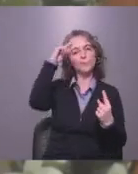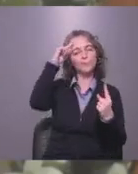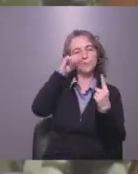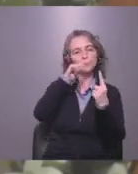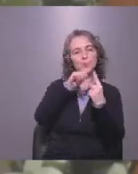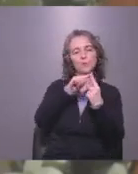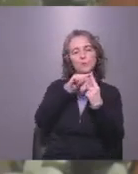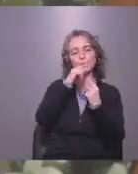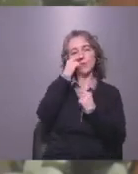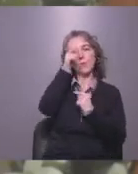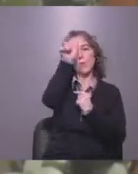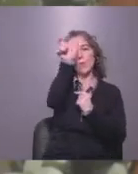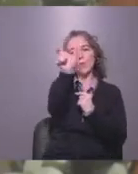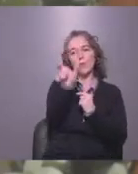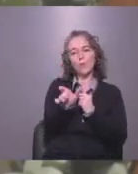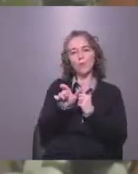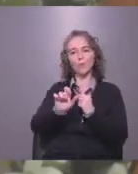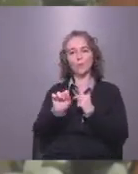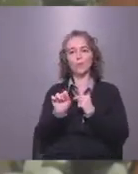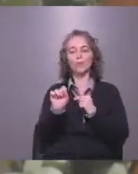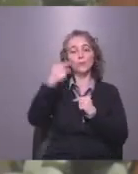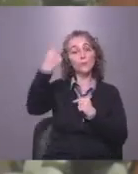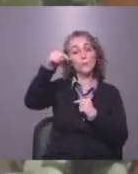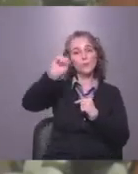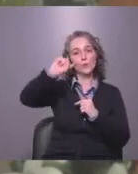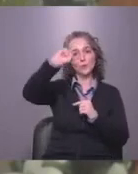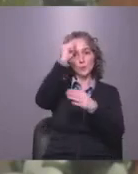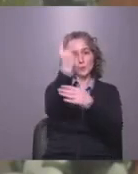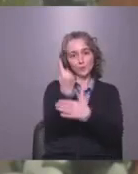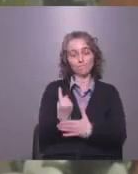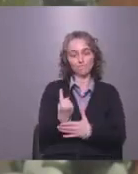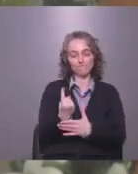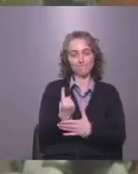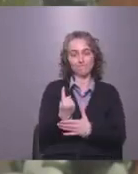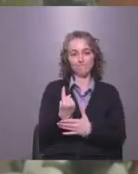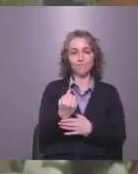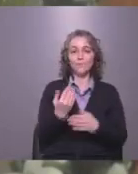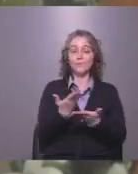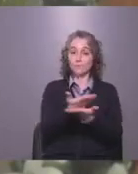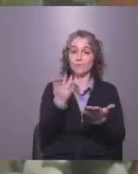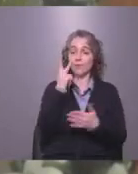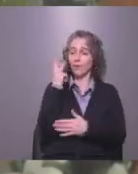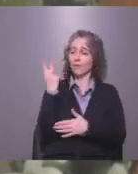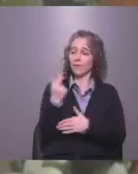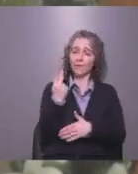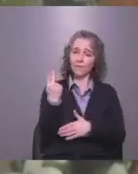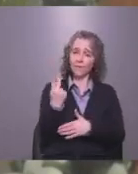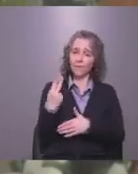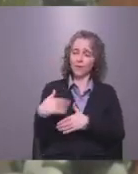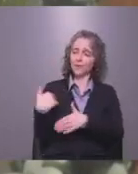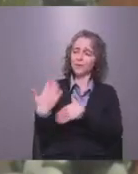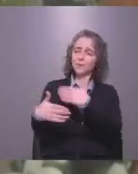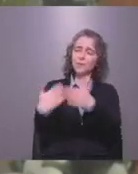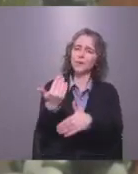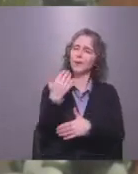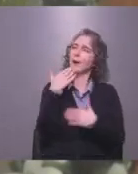só corpo, e vivei em ação de graças.